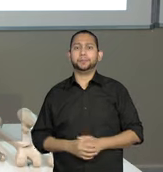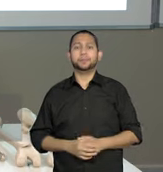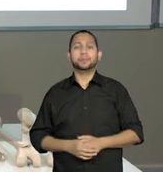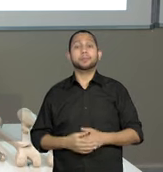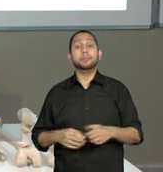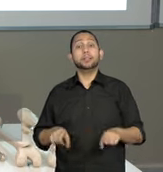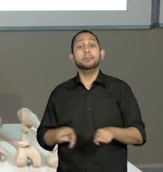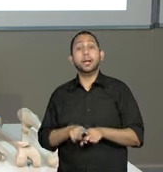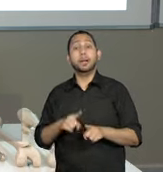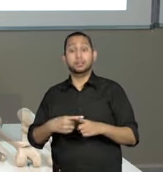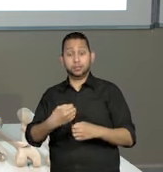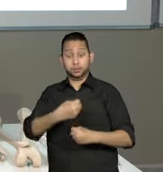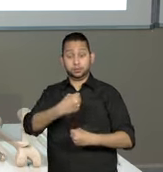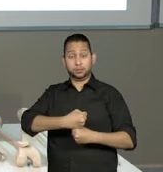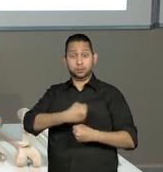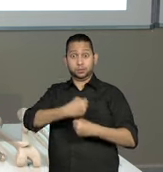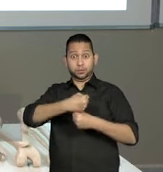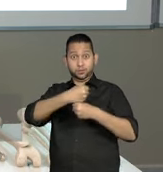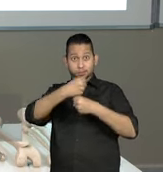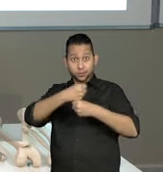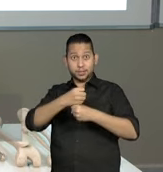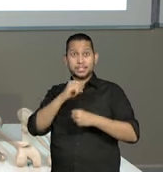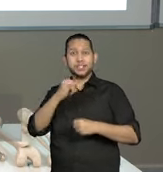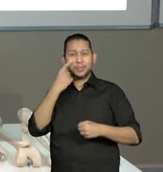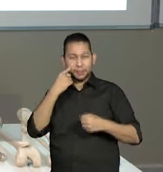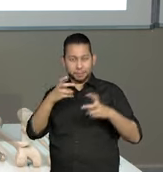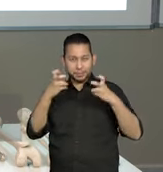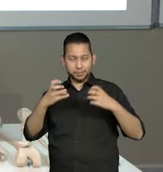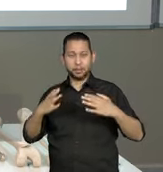E dentro da caixa